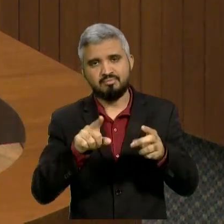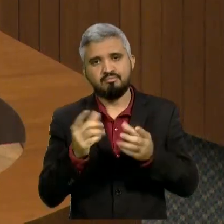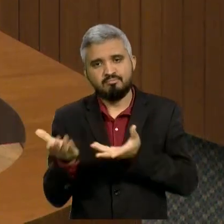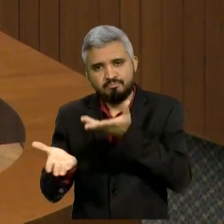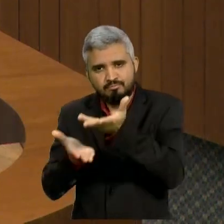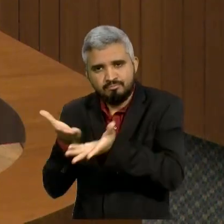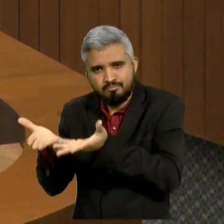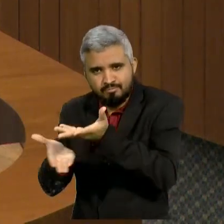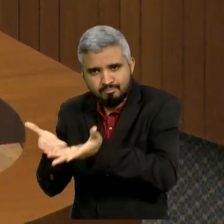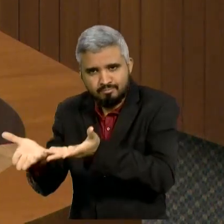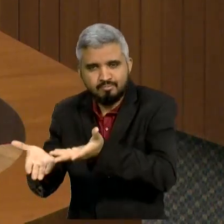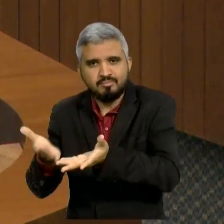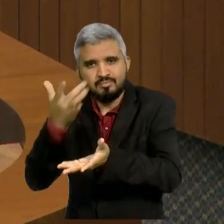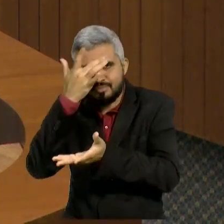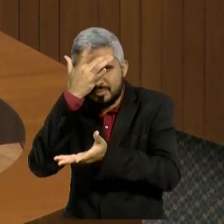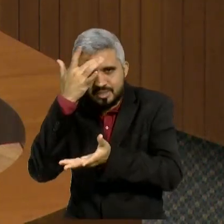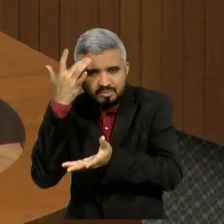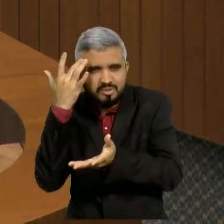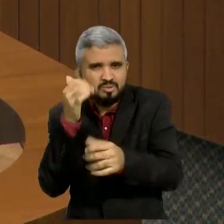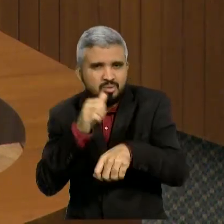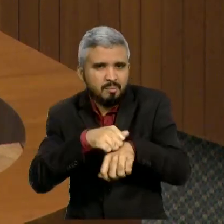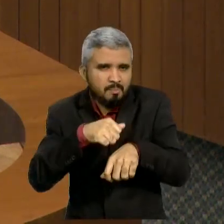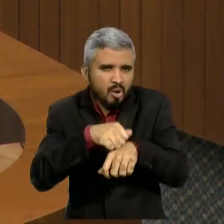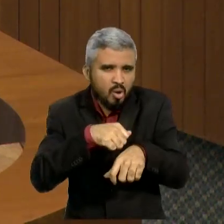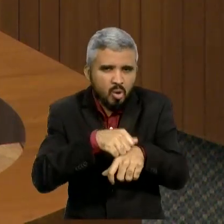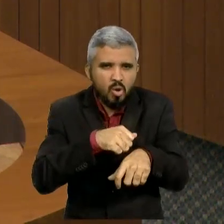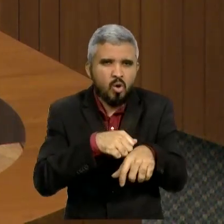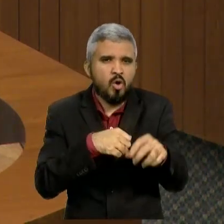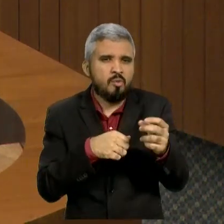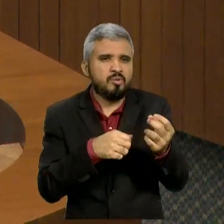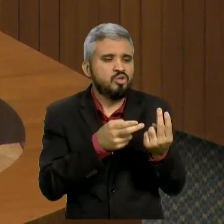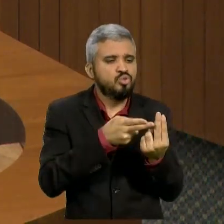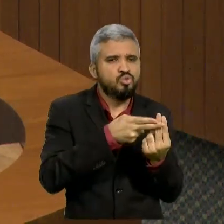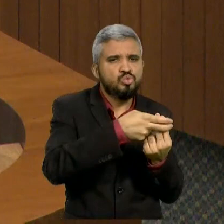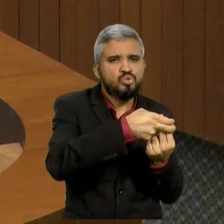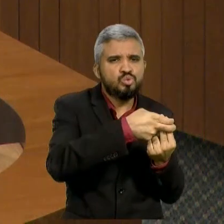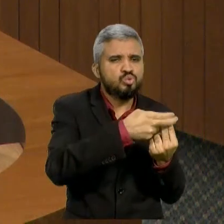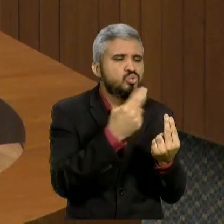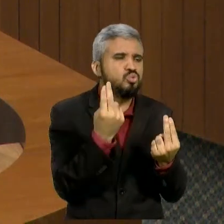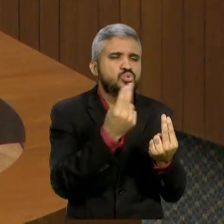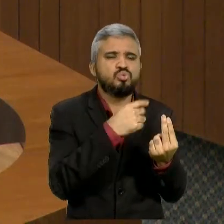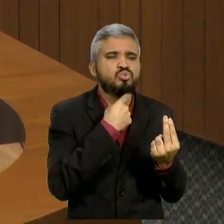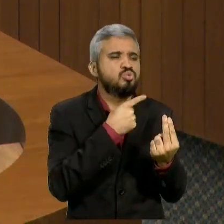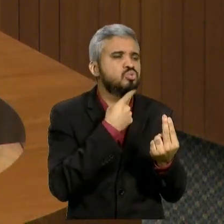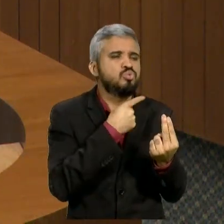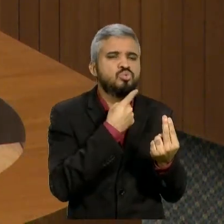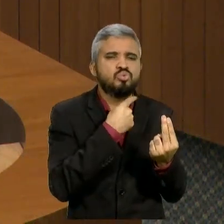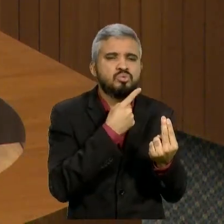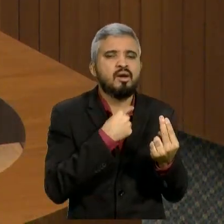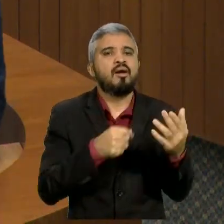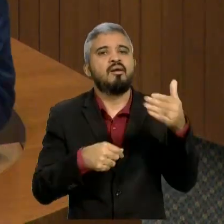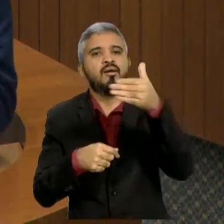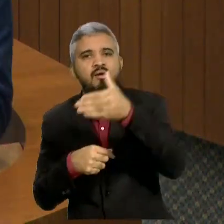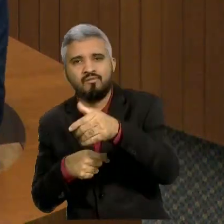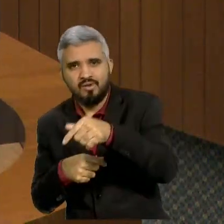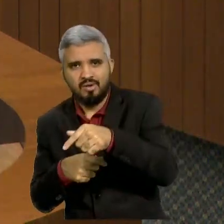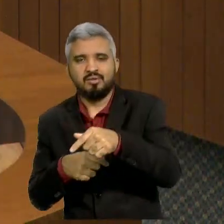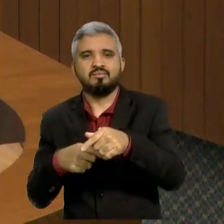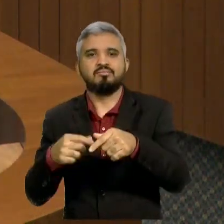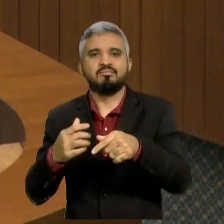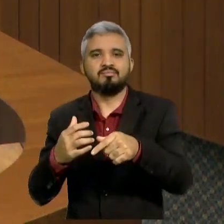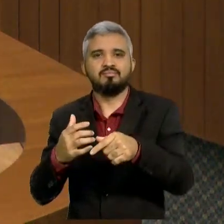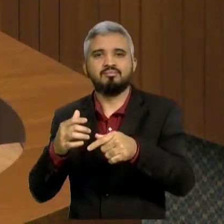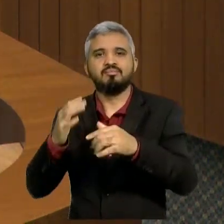aonde não consegue o atendimento no SUS e vão lá e são atendido como se fosse um consultório particular a todos esses profissionais